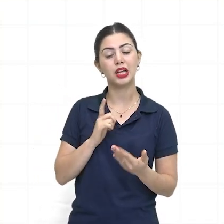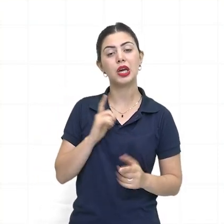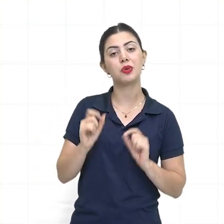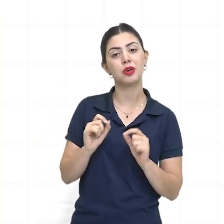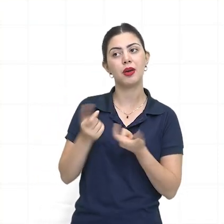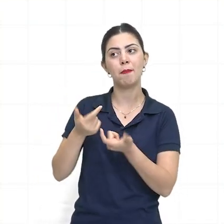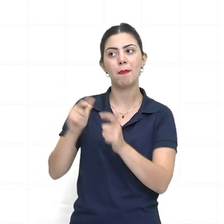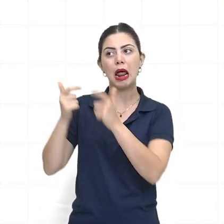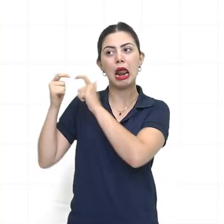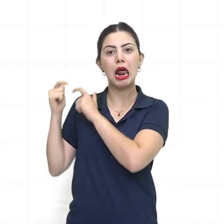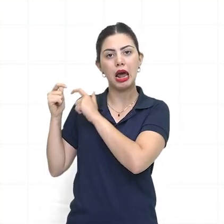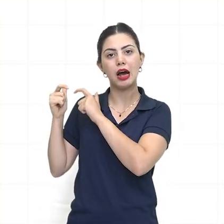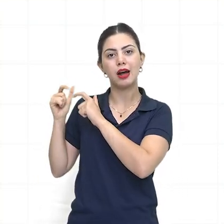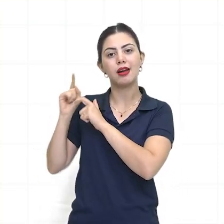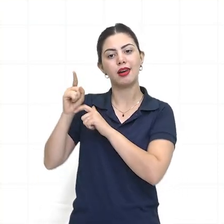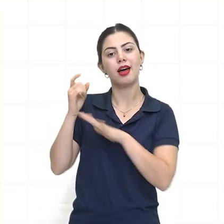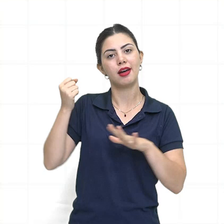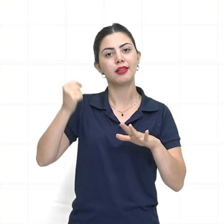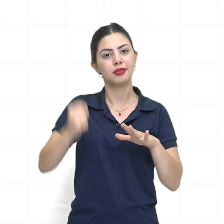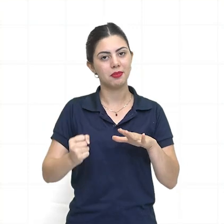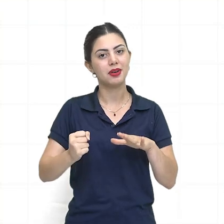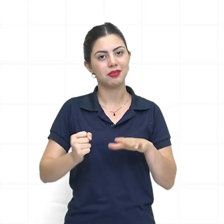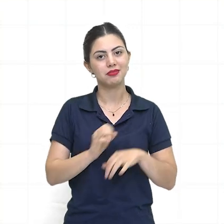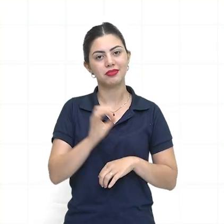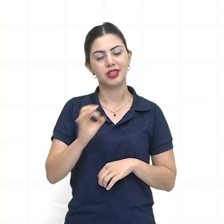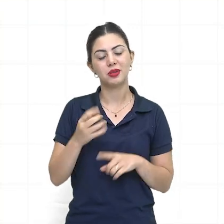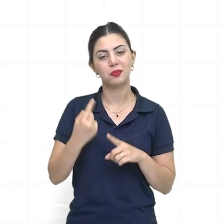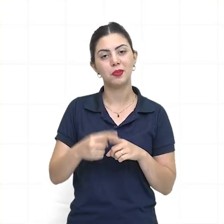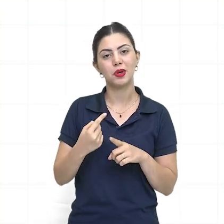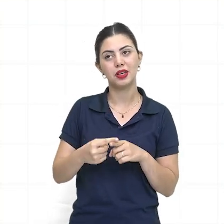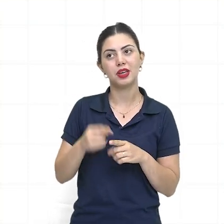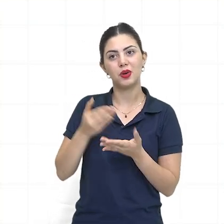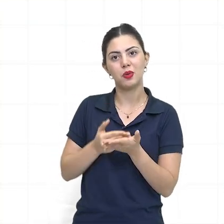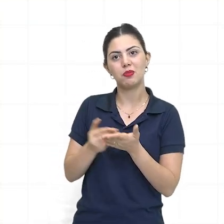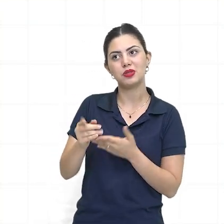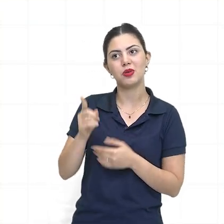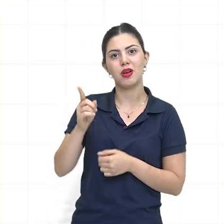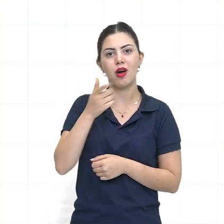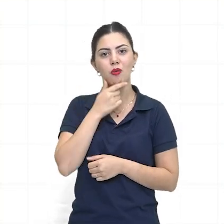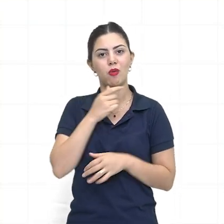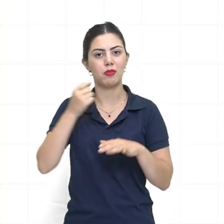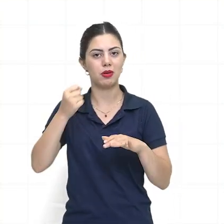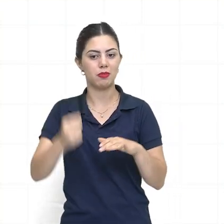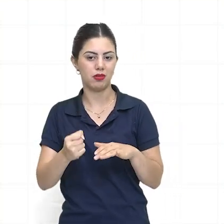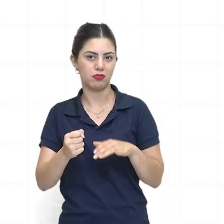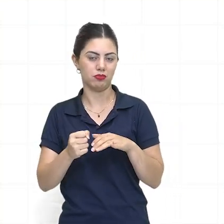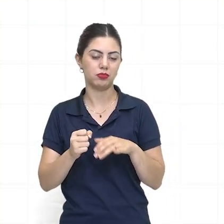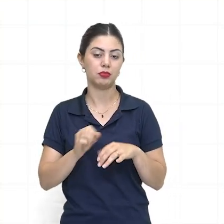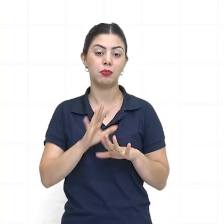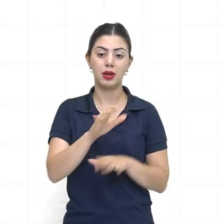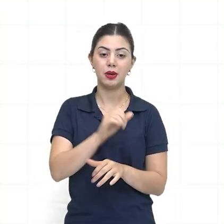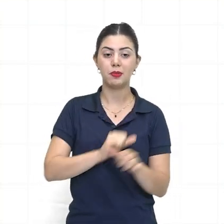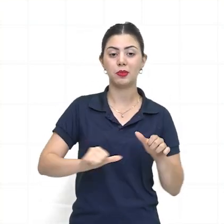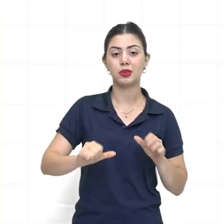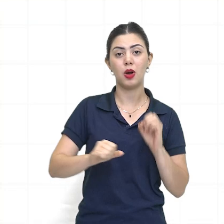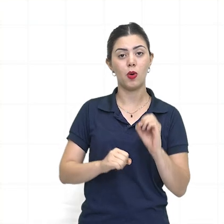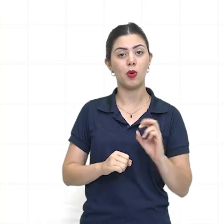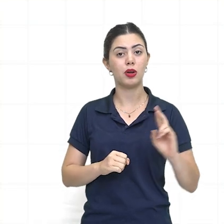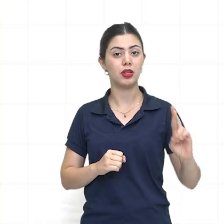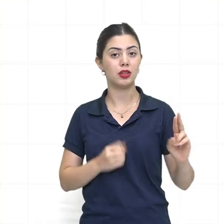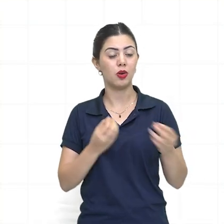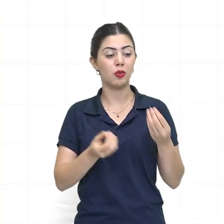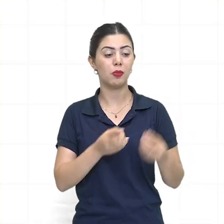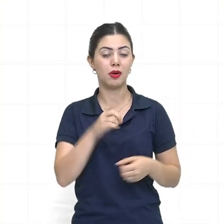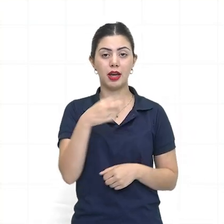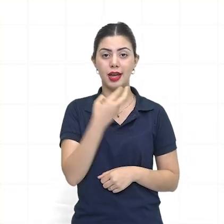de raiz da árvore abraâmica, porque vieram de Abraão. Enquanto nas religiões orientais, nós vamos ter